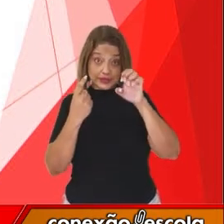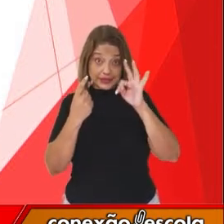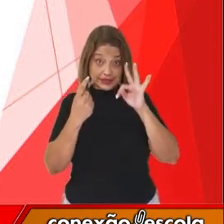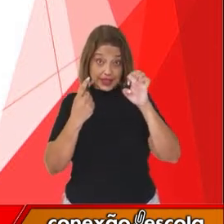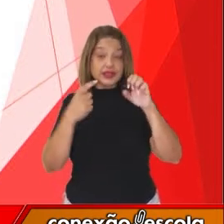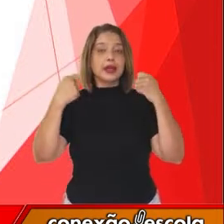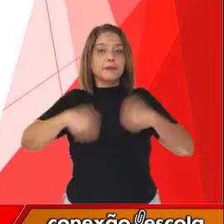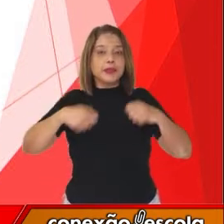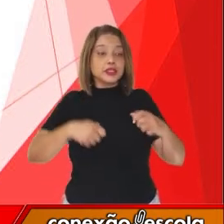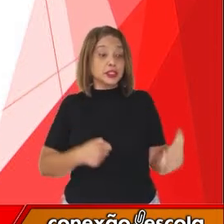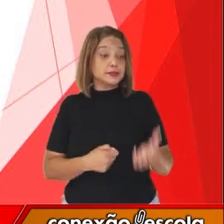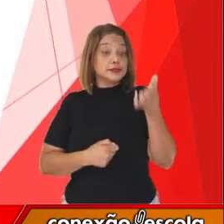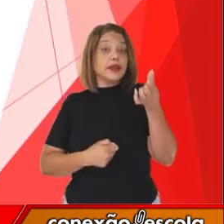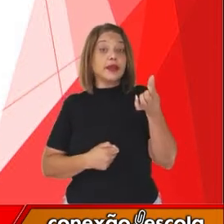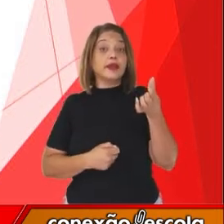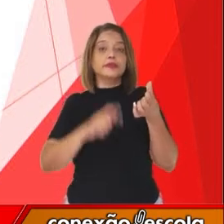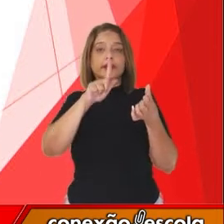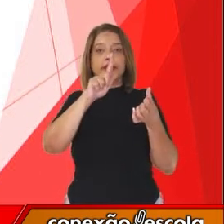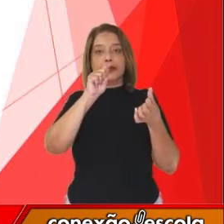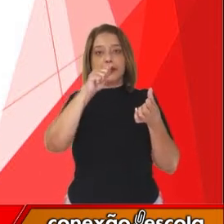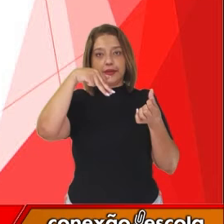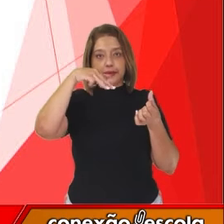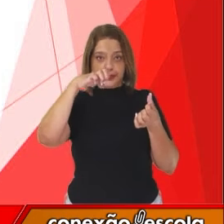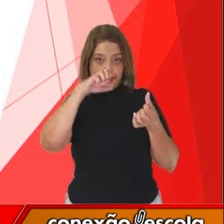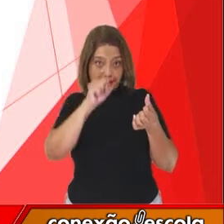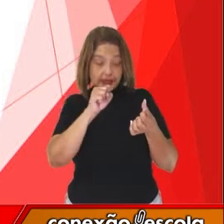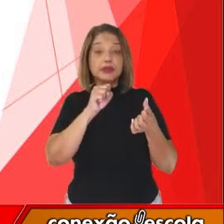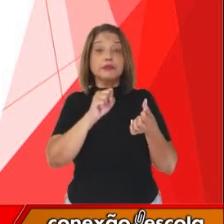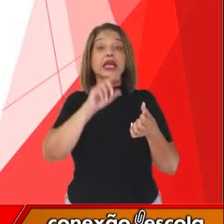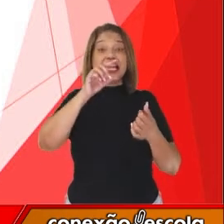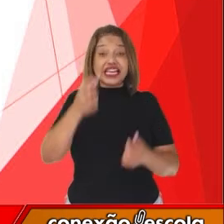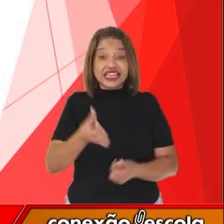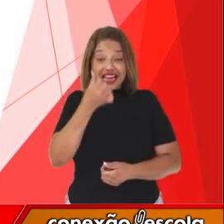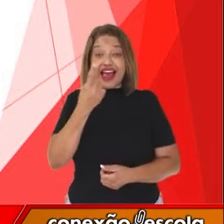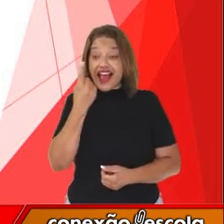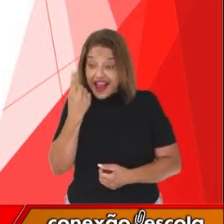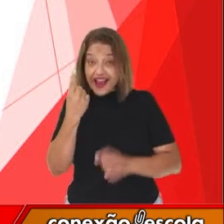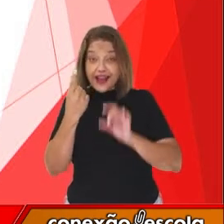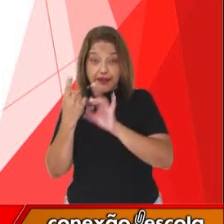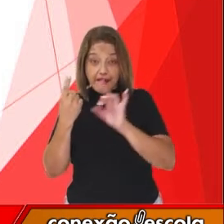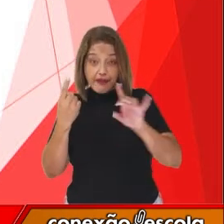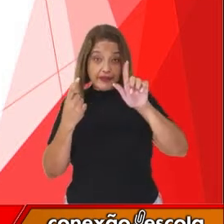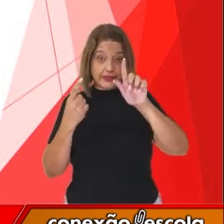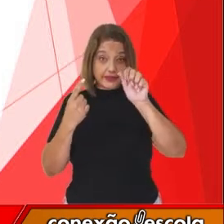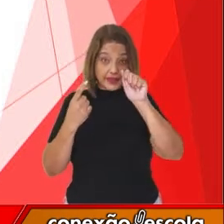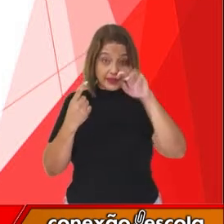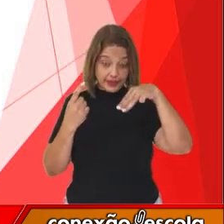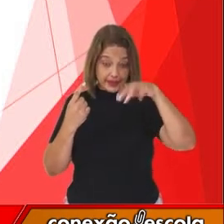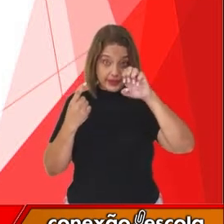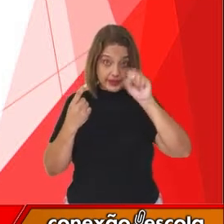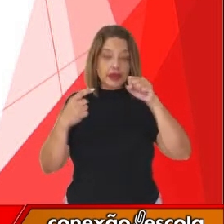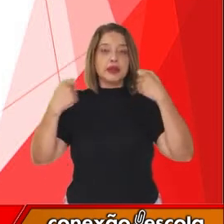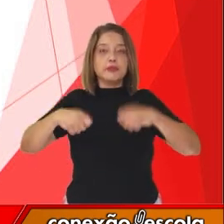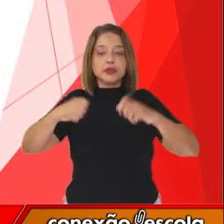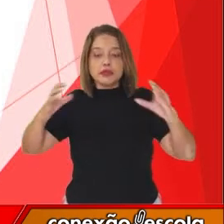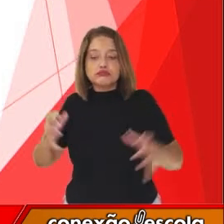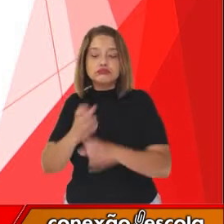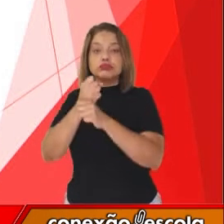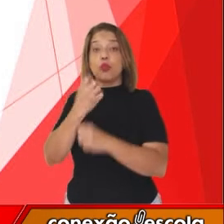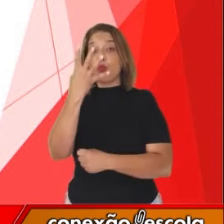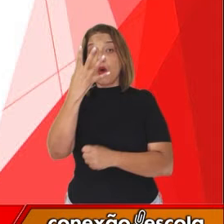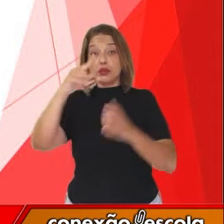fizer 6 games. E cada game é composto de 4 pontos. Aqui vale